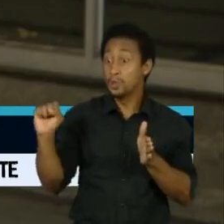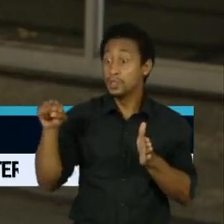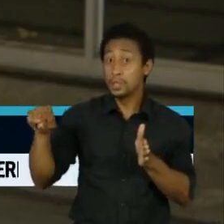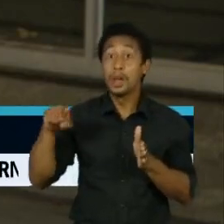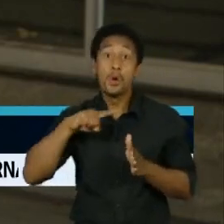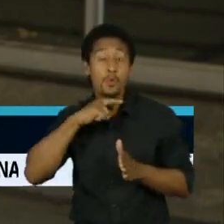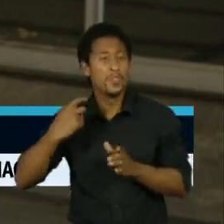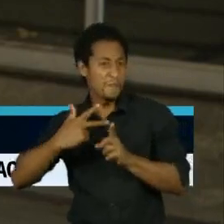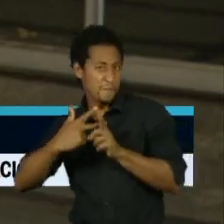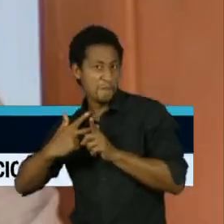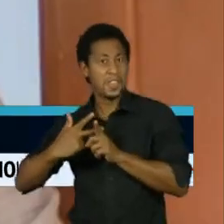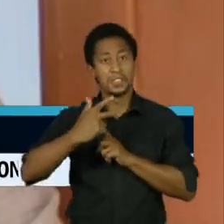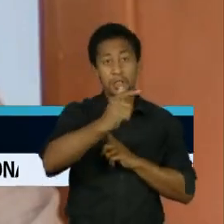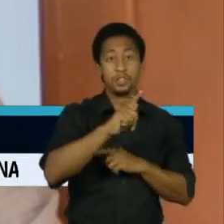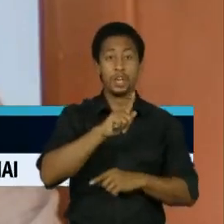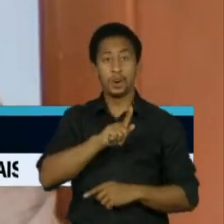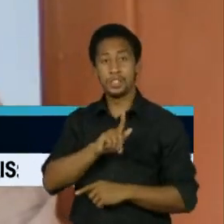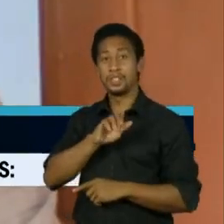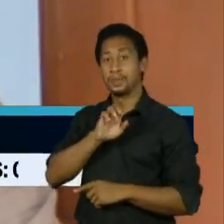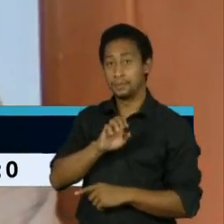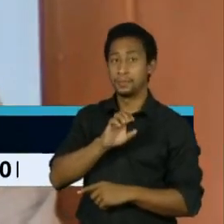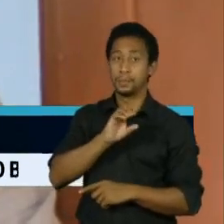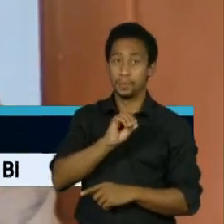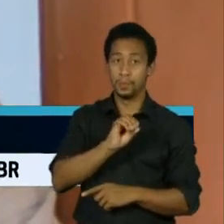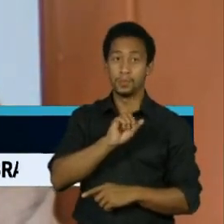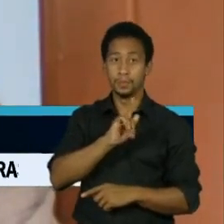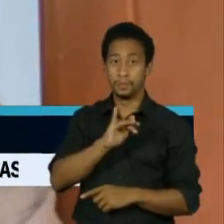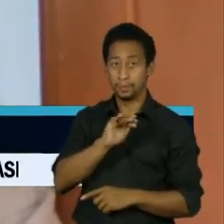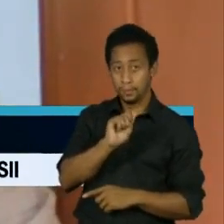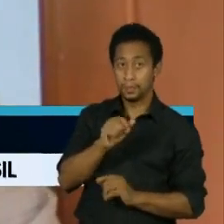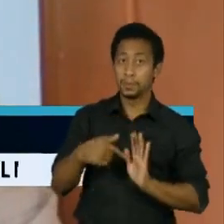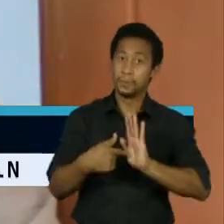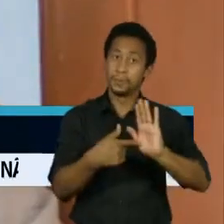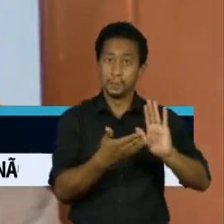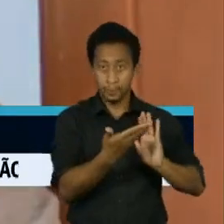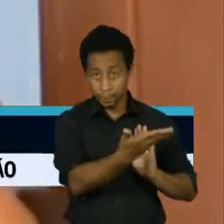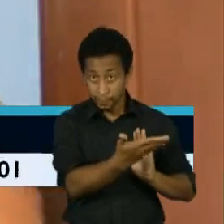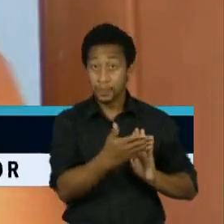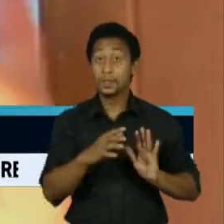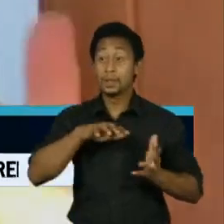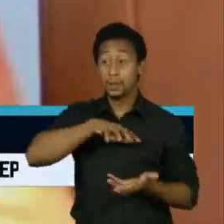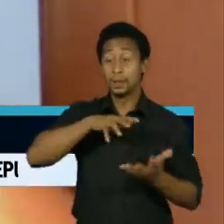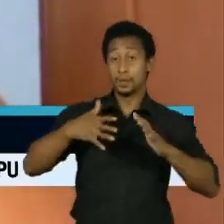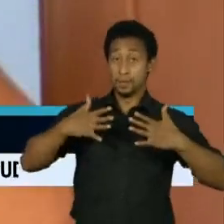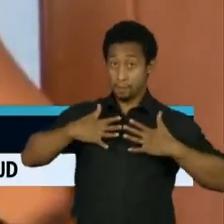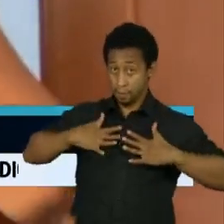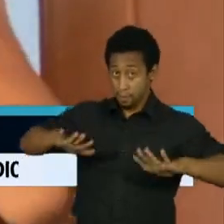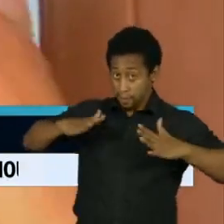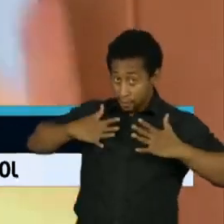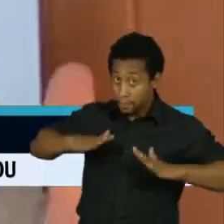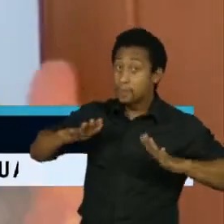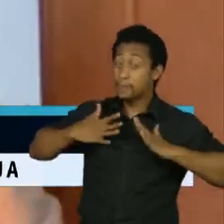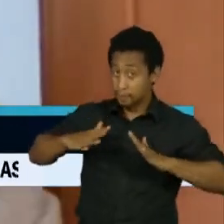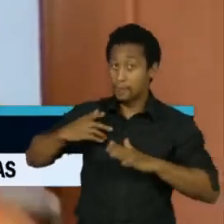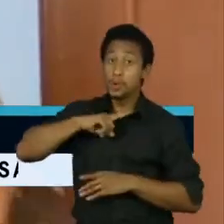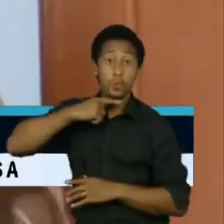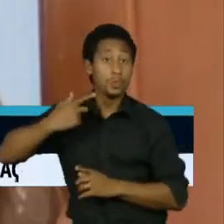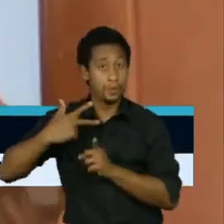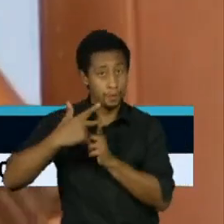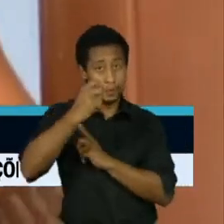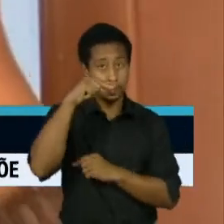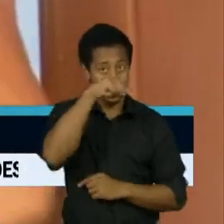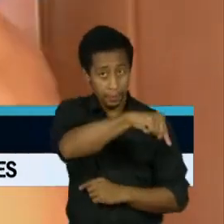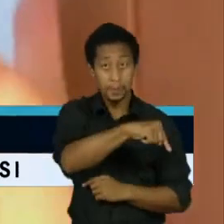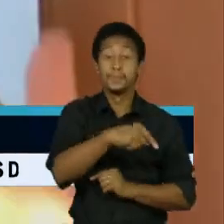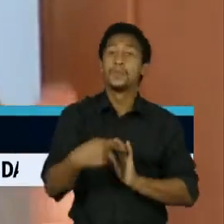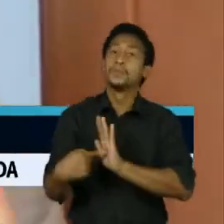russa contra a Geórgia. É uma reforma bem completa das Forças Armadas, não é uma reforma somente de equipamento, é uma reforma de doutrina, é uma